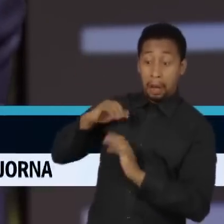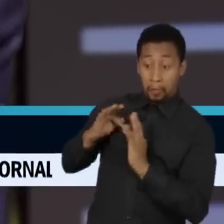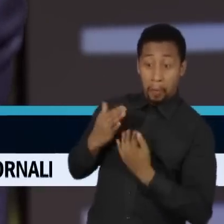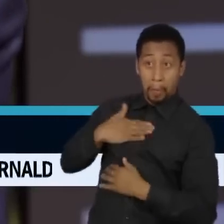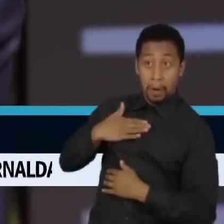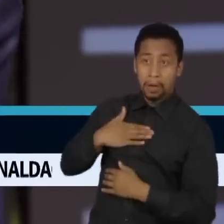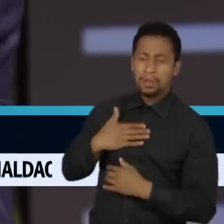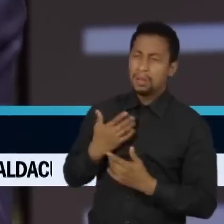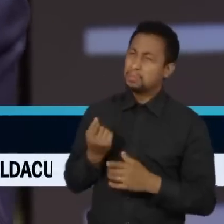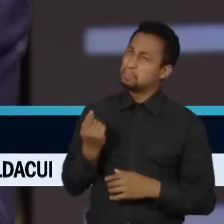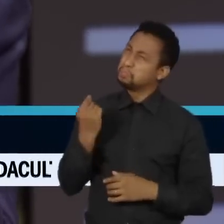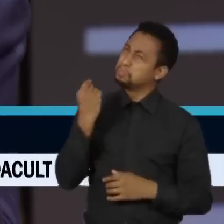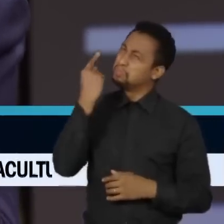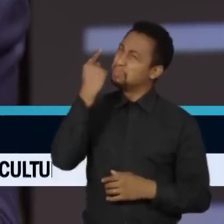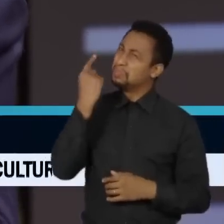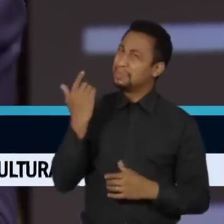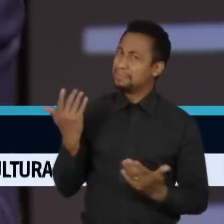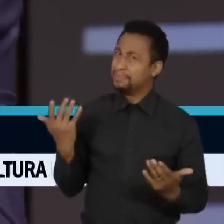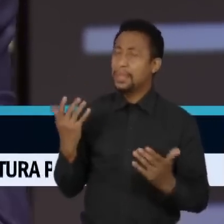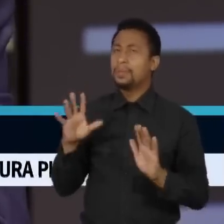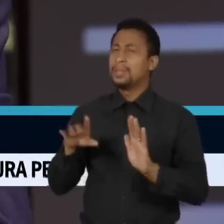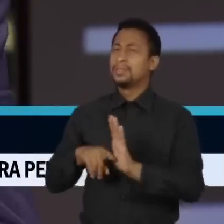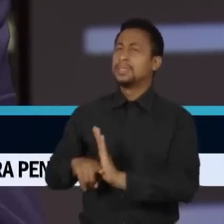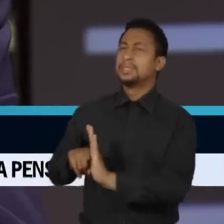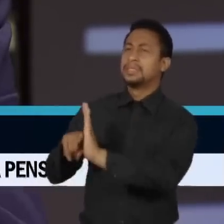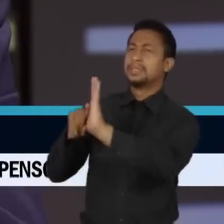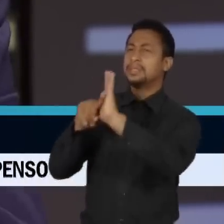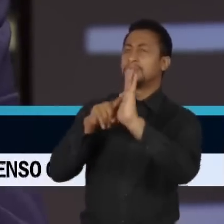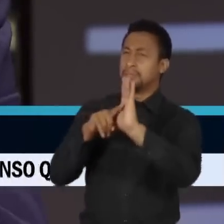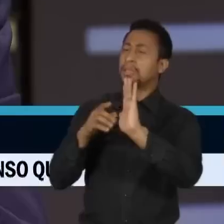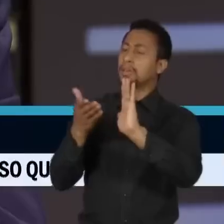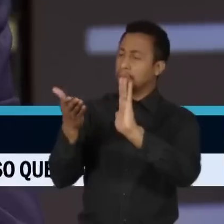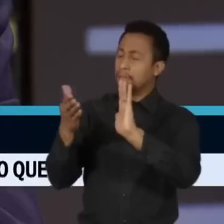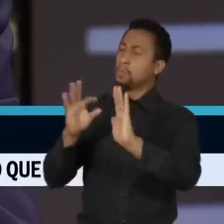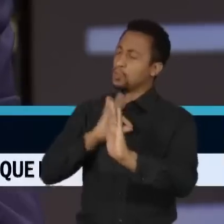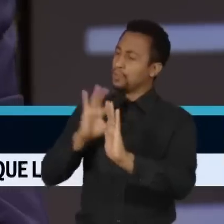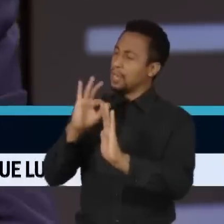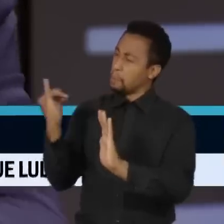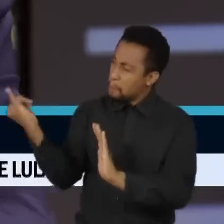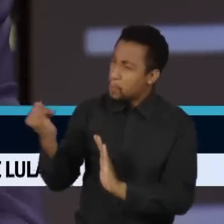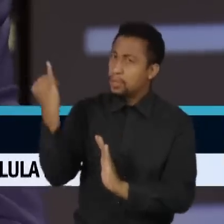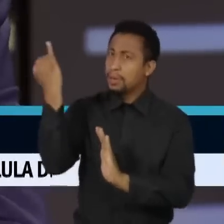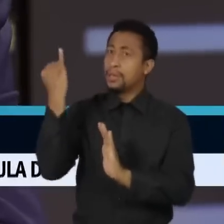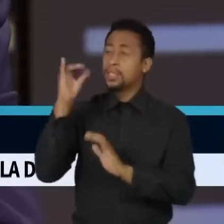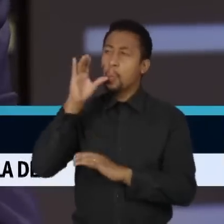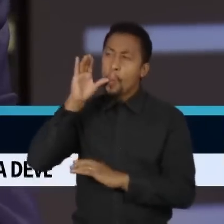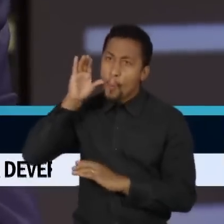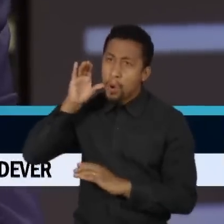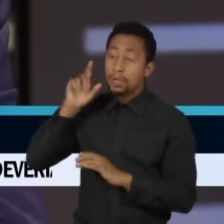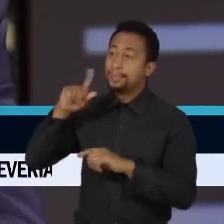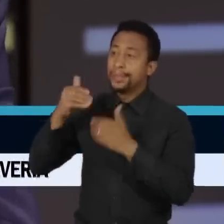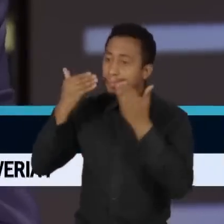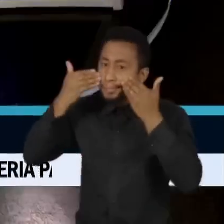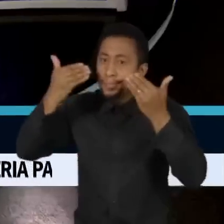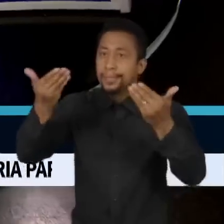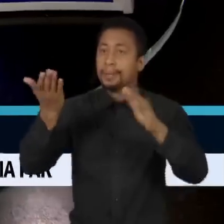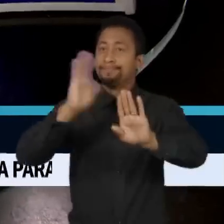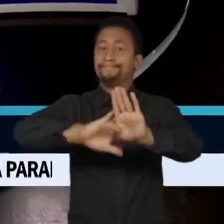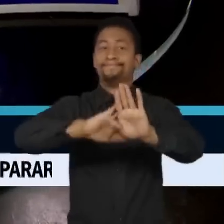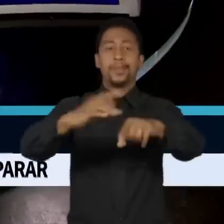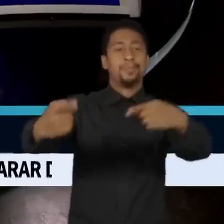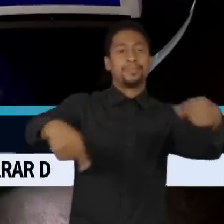era a exploração política dessa operação tão importante feita pela Polícia Federal, né, que avançou, que fez conhecer melhor o